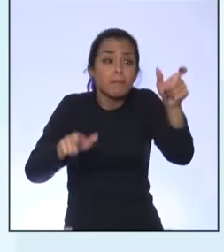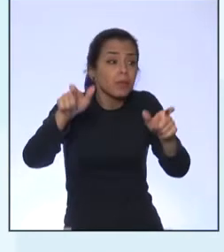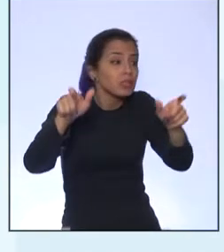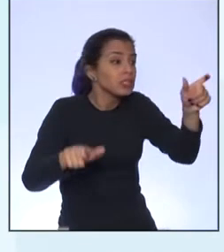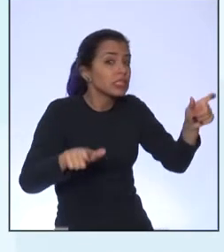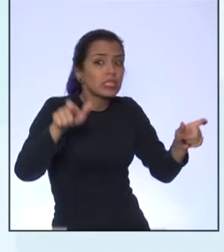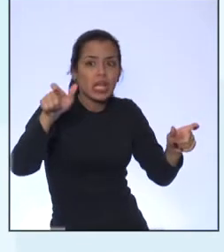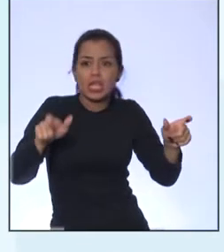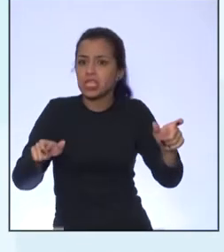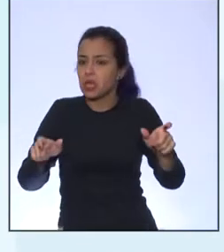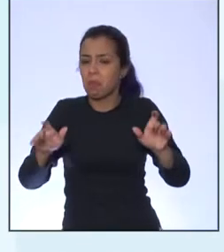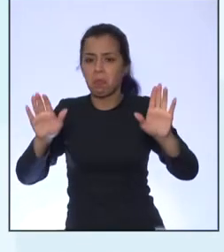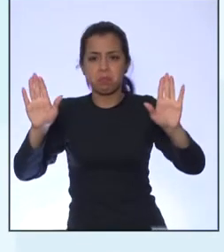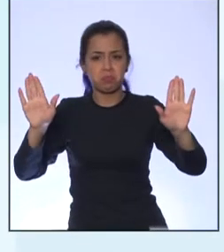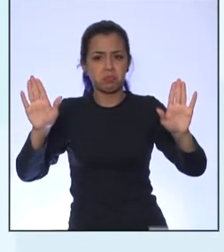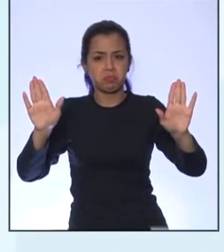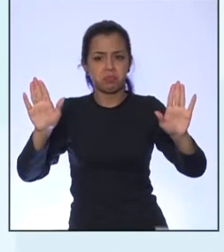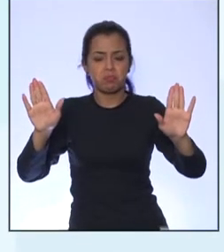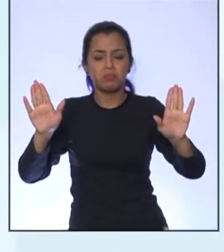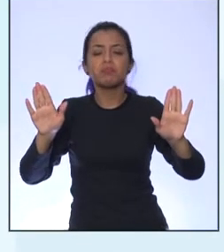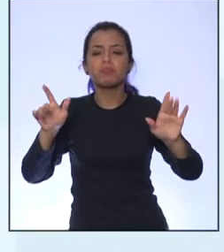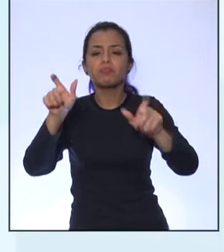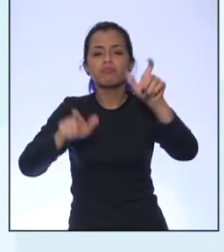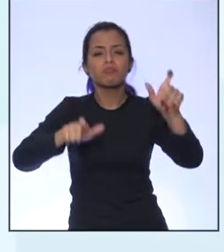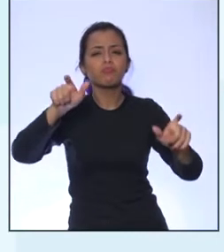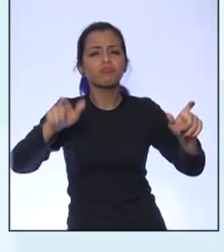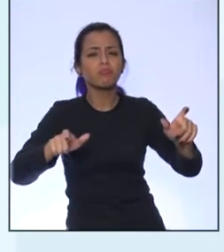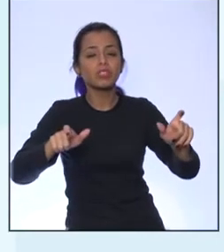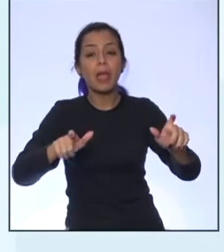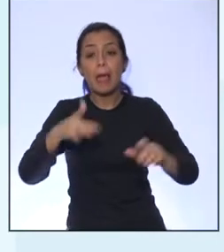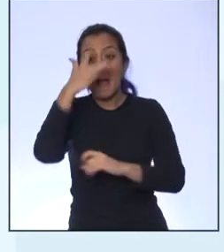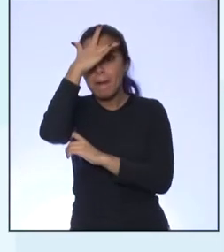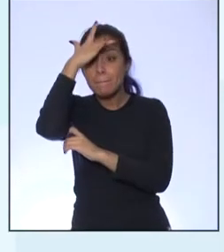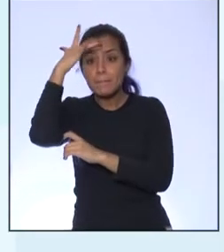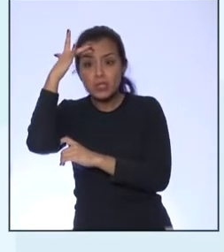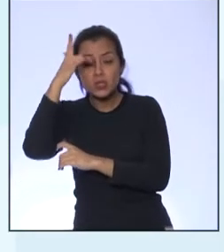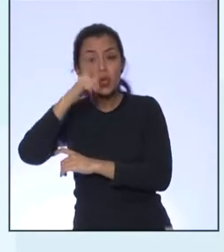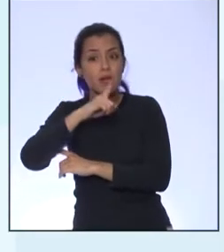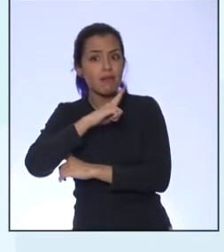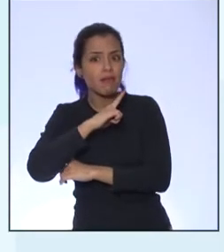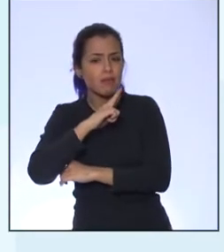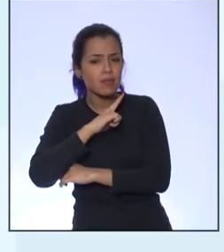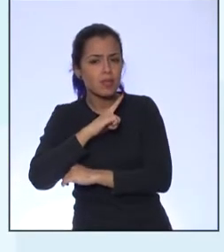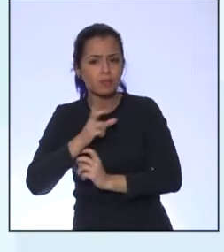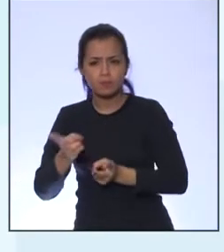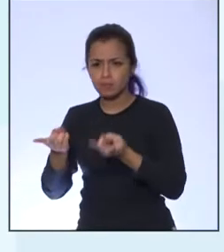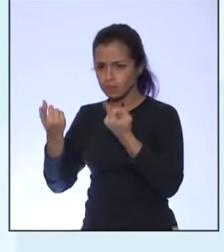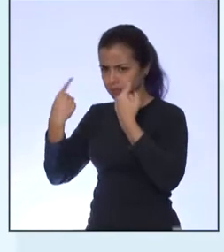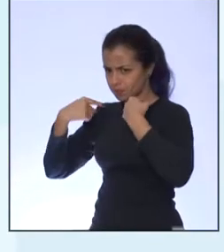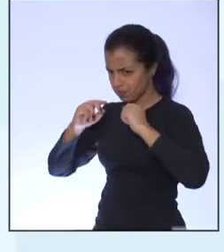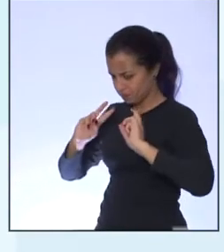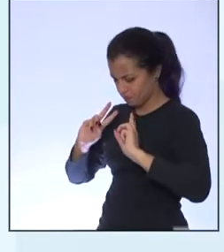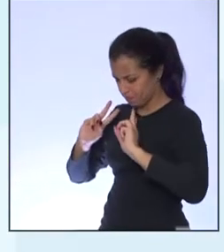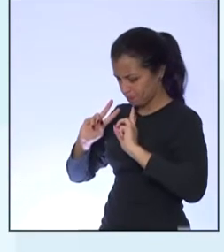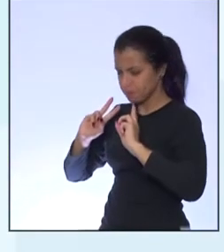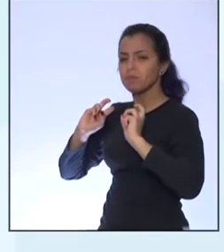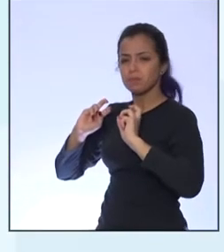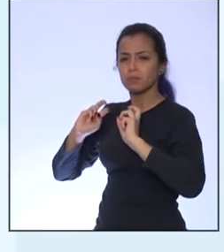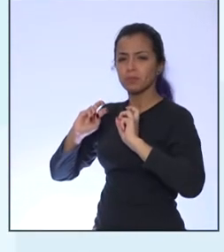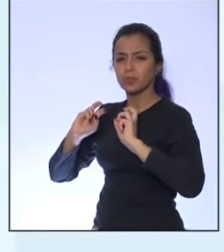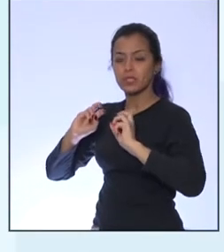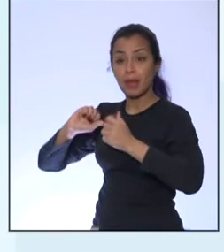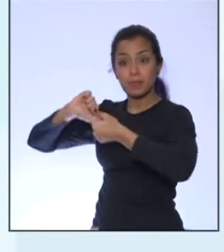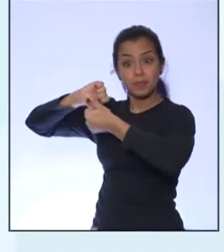cidadão, aquele cidadão que tiver potencializado suas qualidades humanas, fará uma enorme